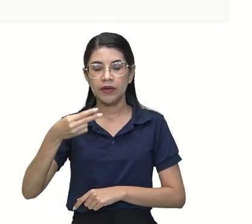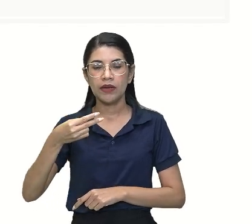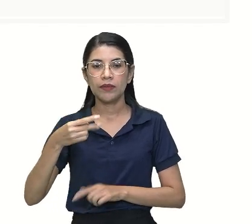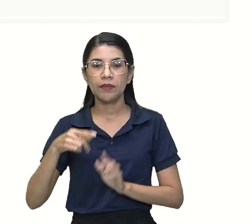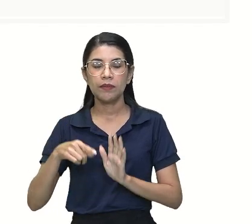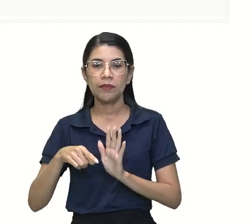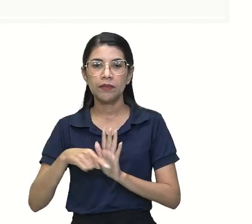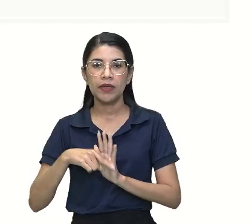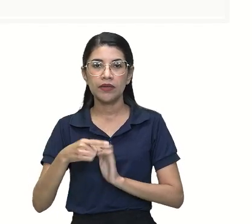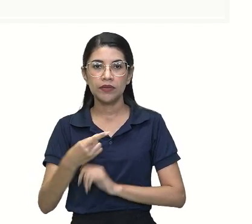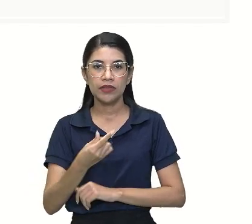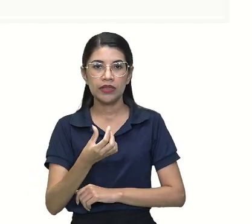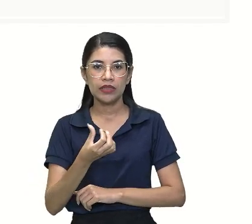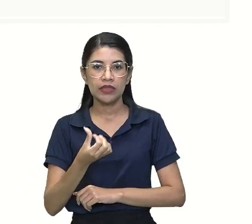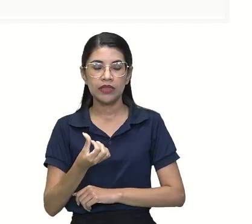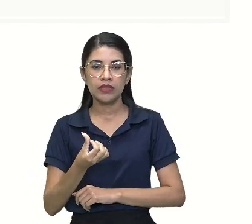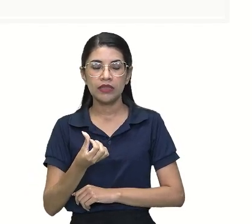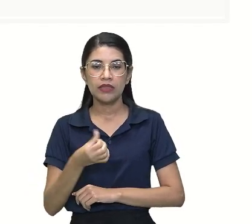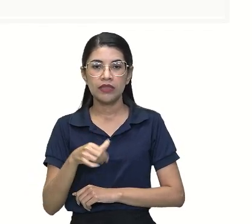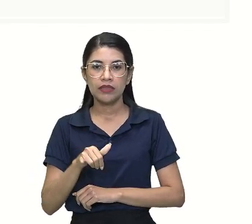menos 16y